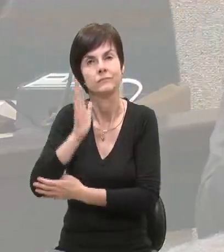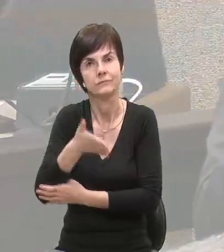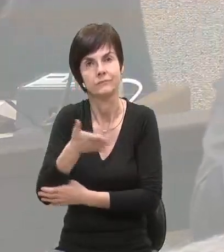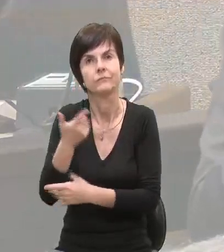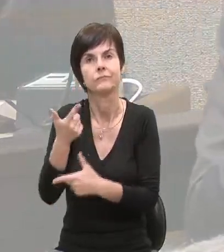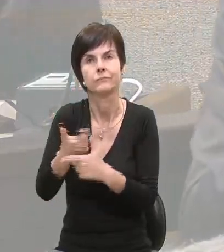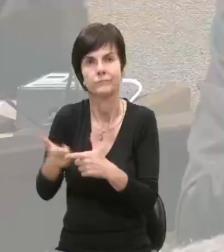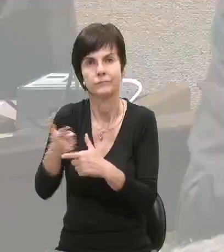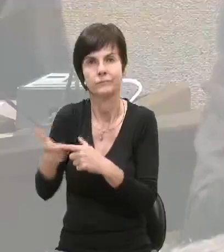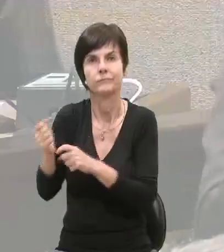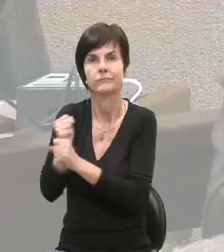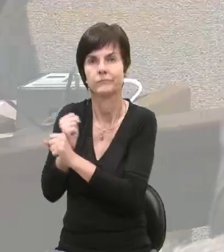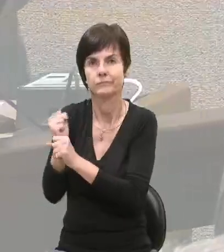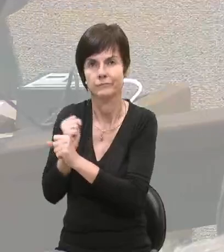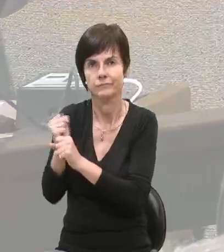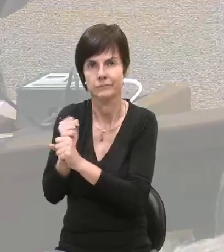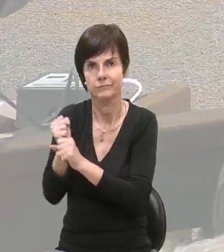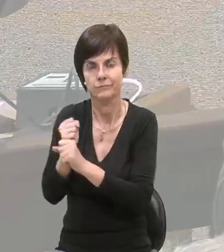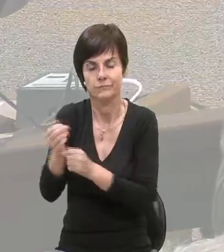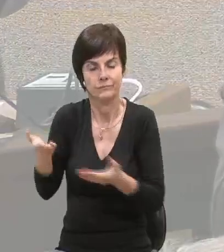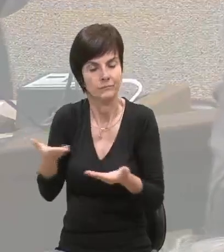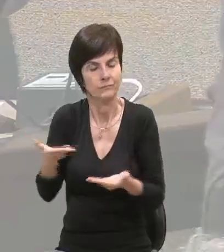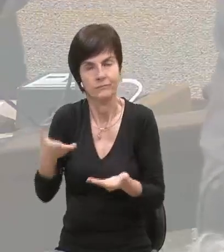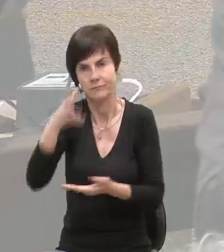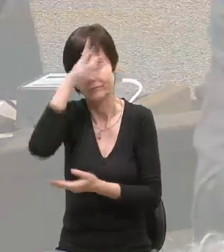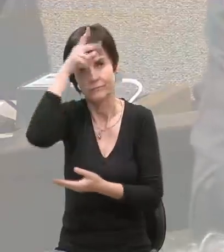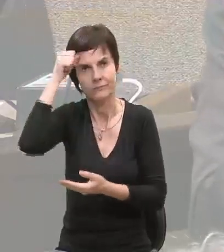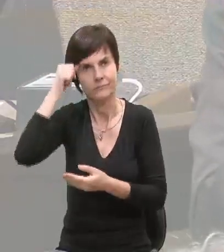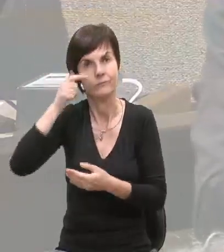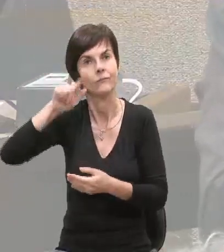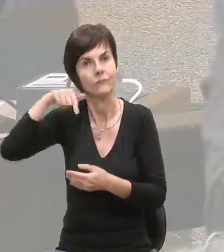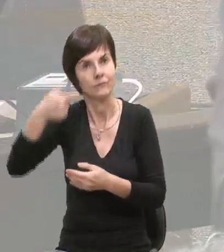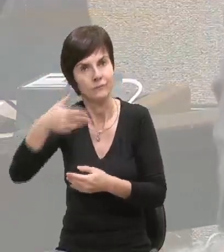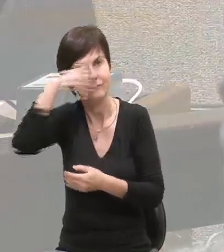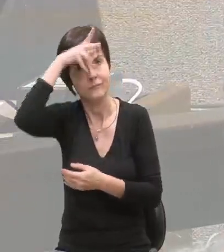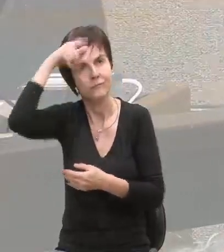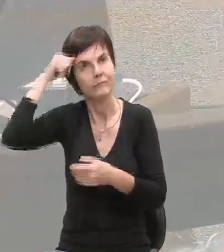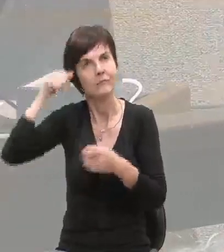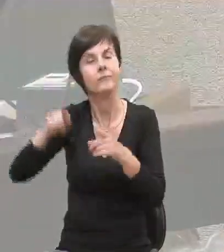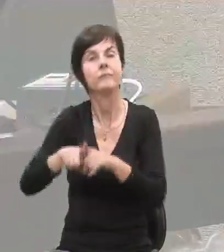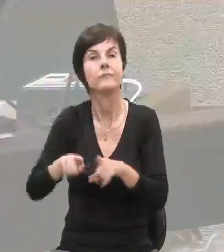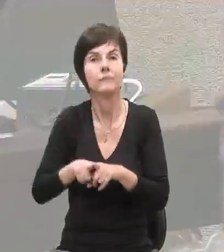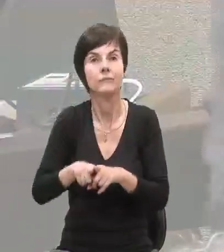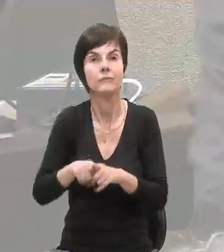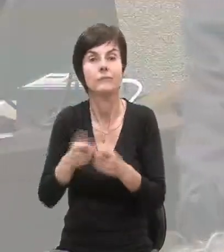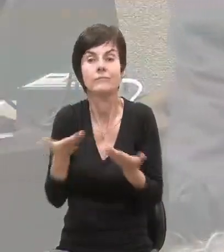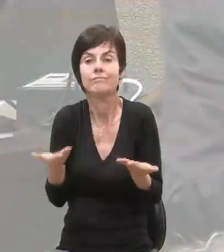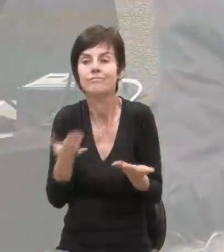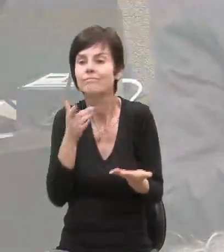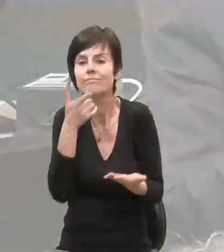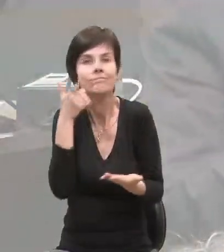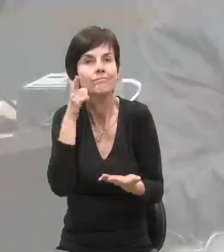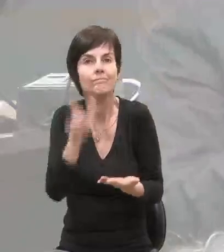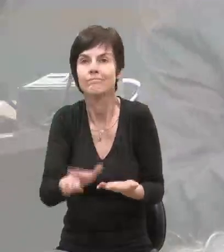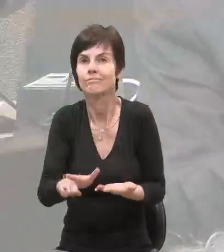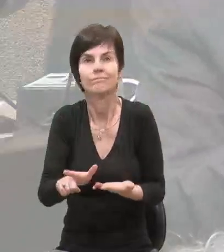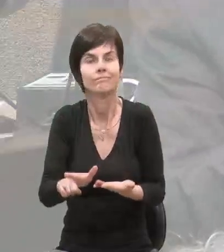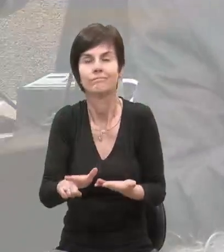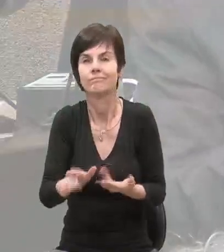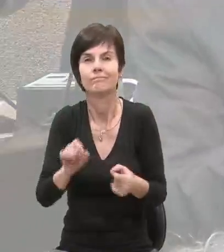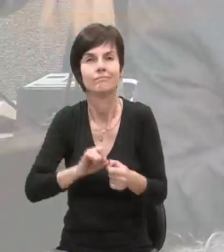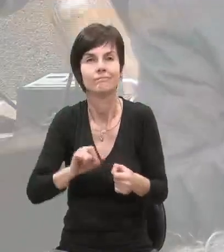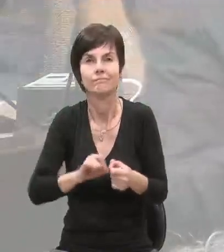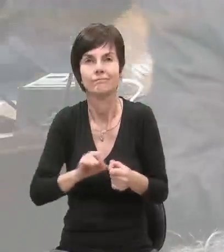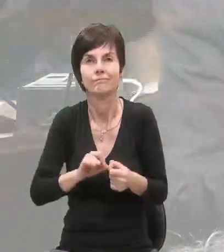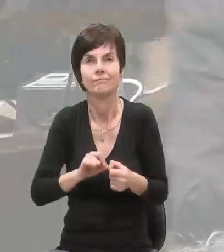de alguns anos, não apenas dessa gestão, deste governo, e que, infelizmente, a gente não consegue, de uma certa forma,